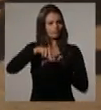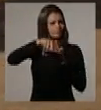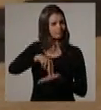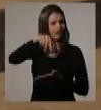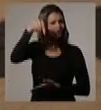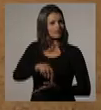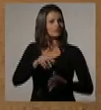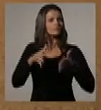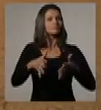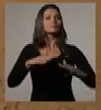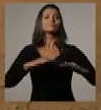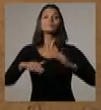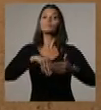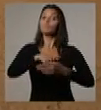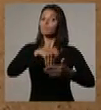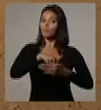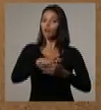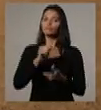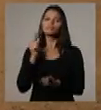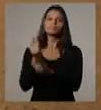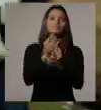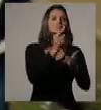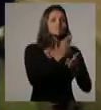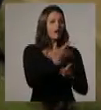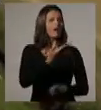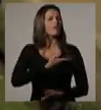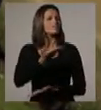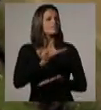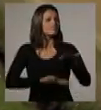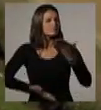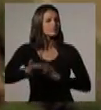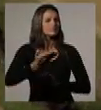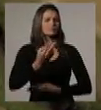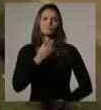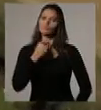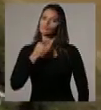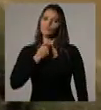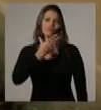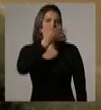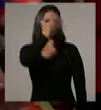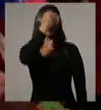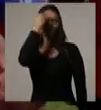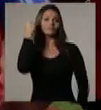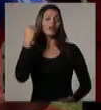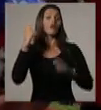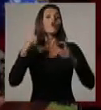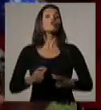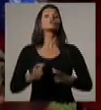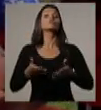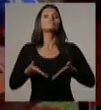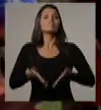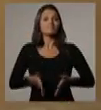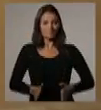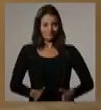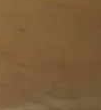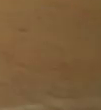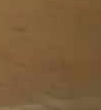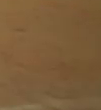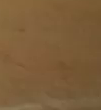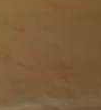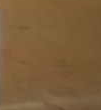aqui é minha raiz aqui eu jogo minha bola e reencontro meus verdadeiros amigos a gente nunca pode esquecer de onde